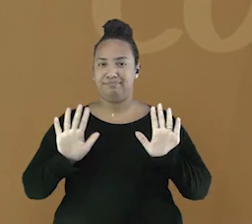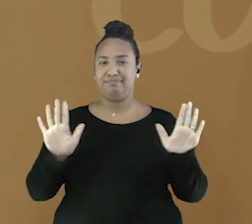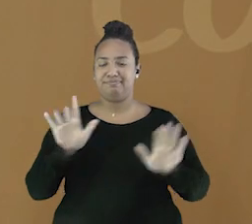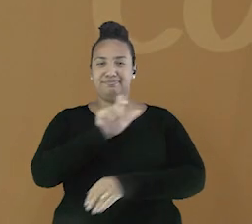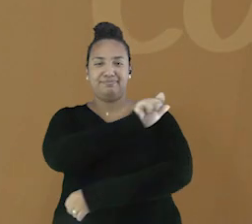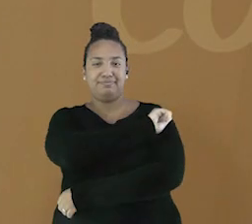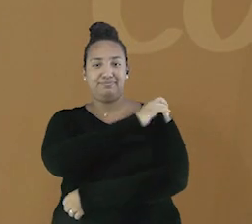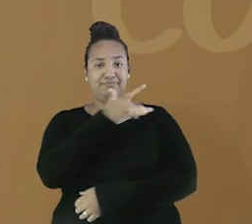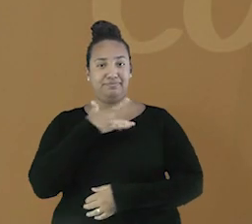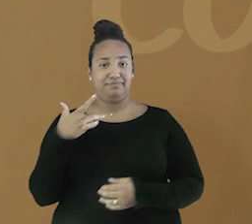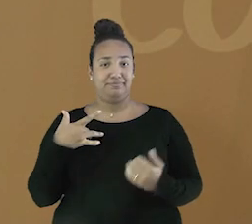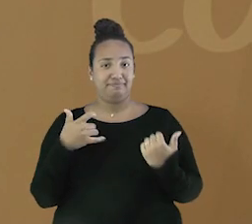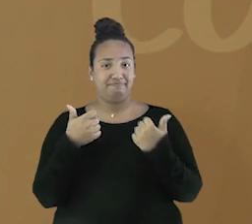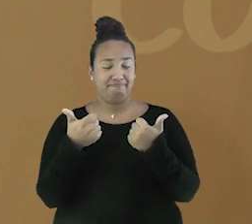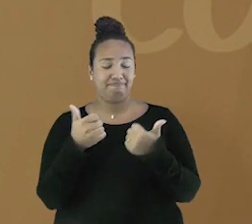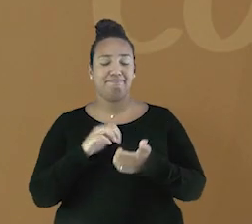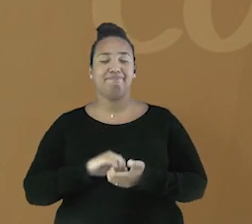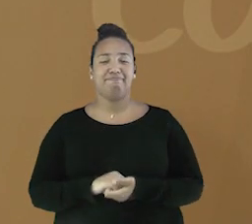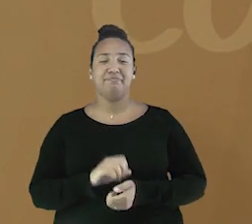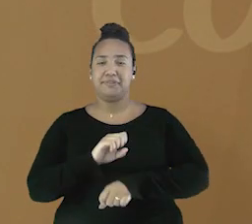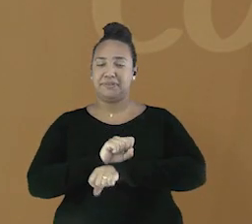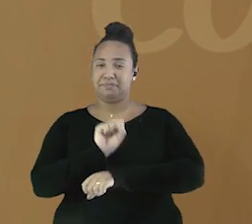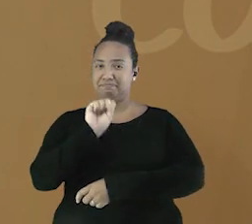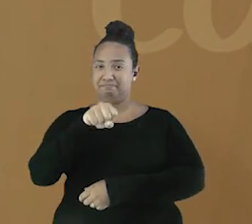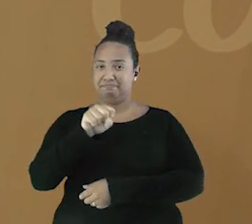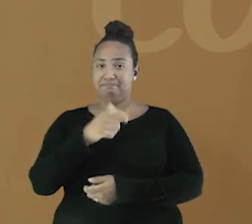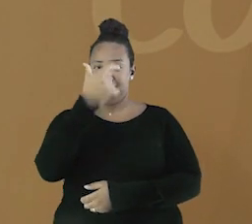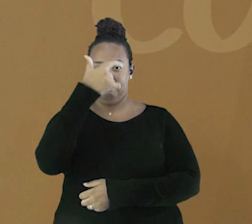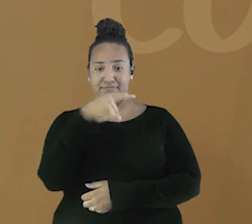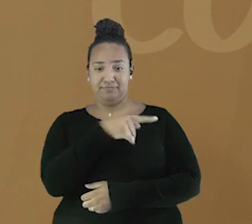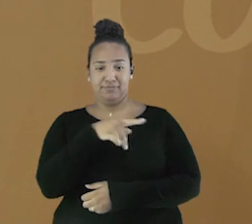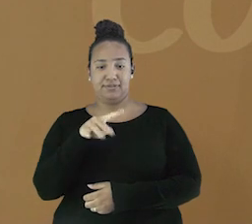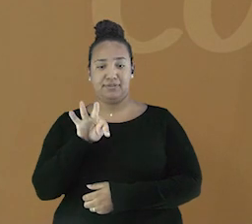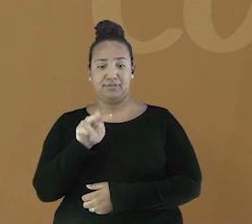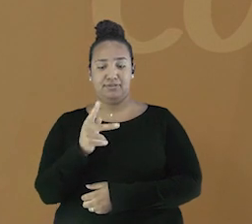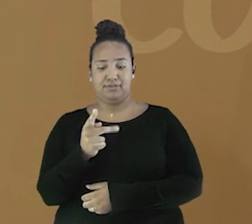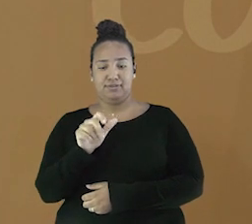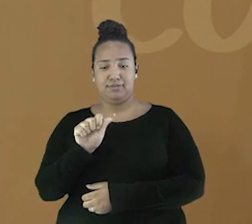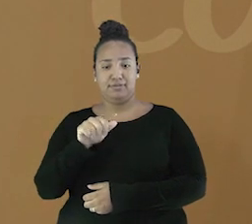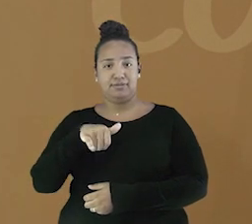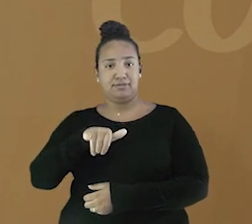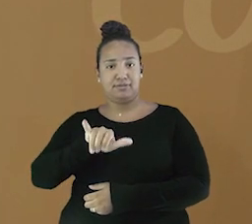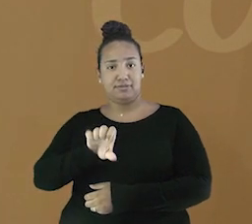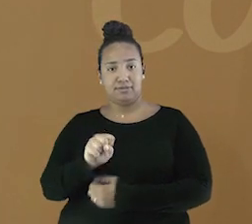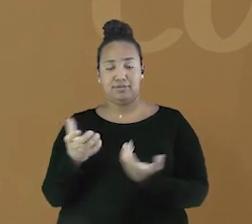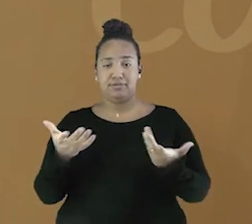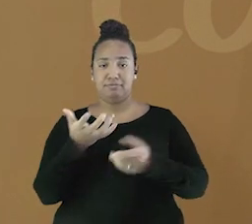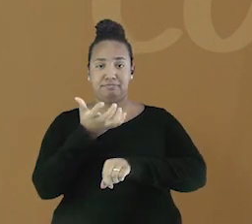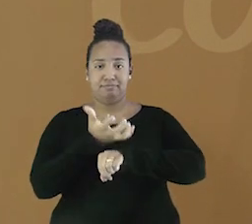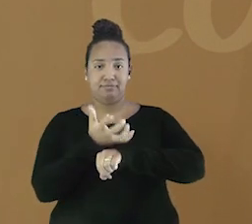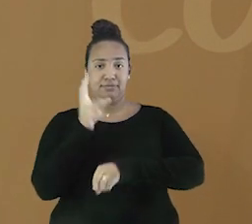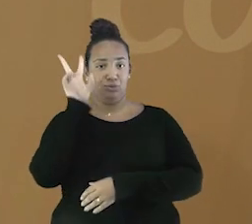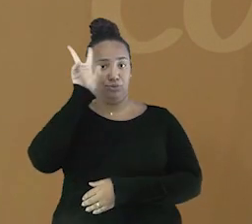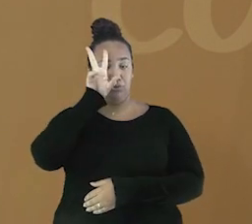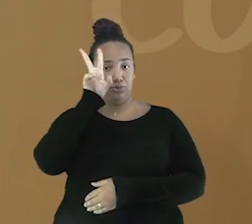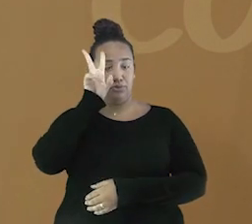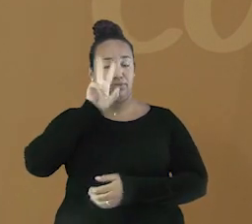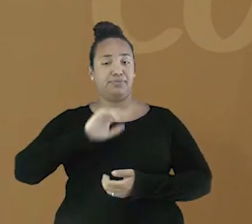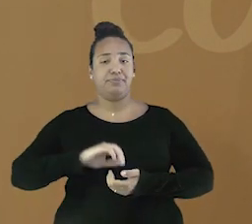Olá, estudantes! Tudo bem com vocês? Espero que sim! Eu sou a professora Thaís e vou estar com vocês nas aulas de